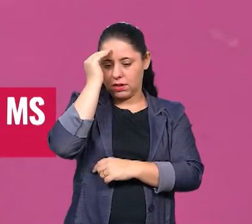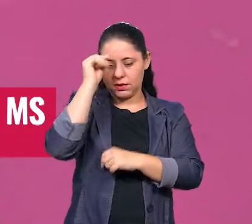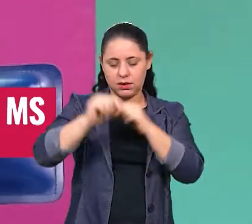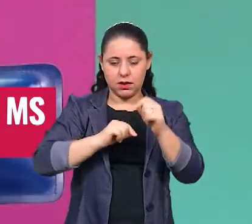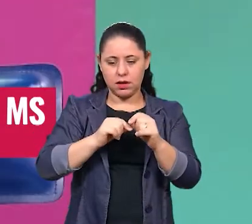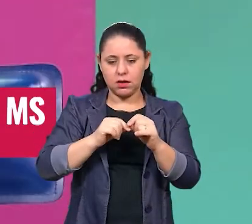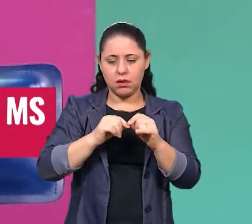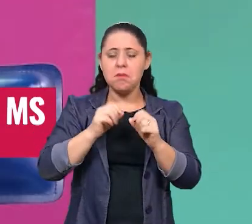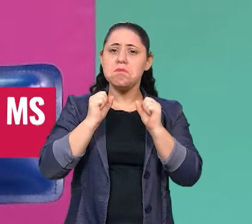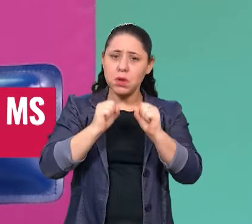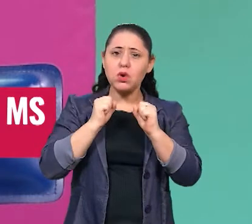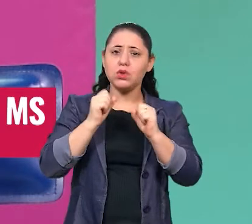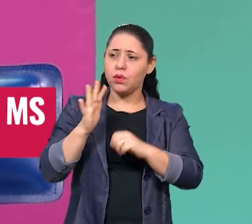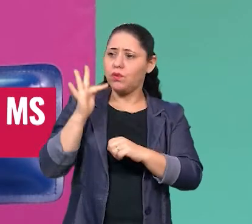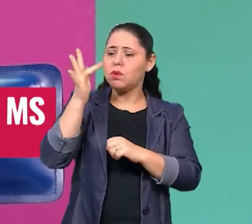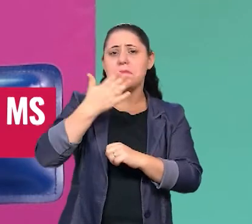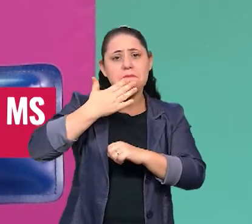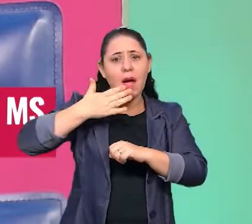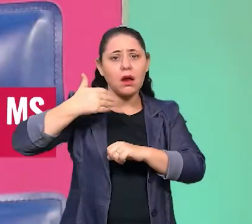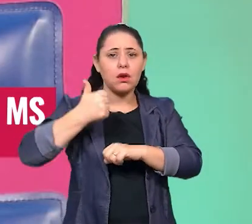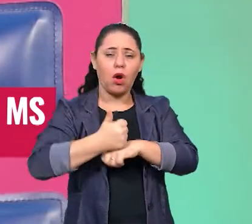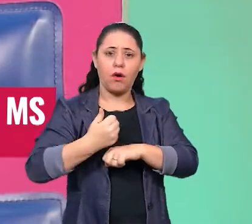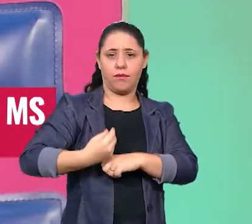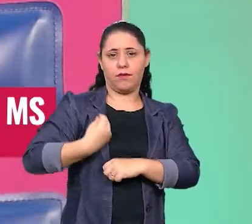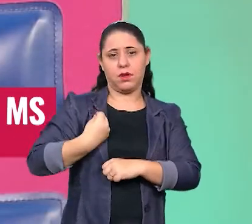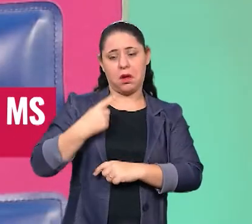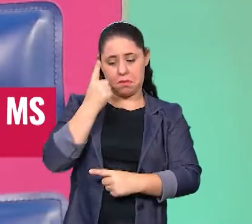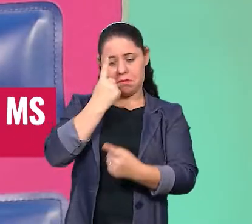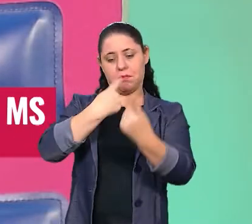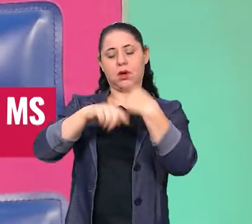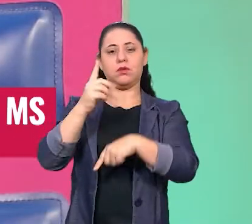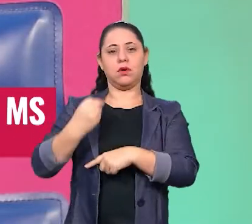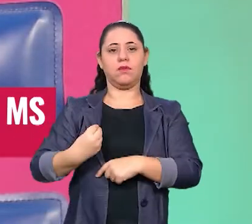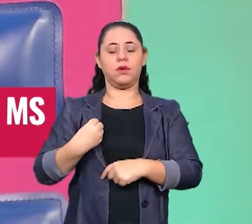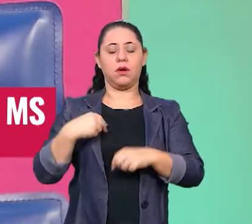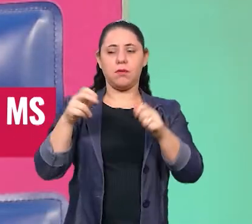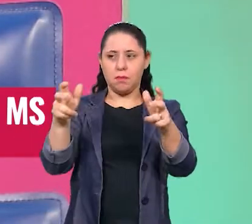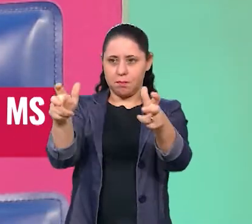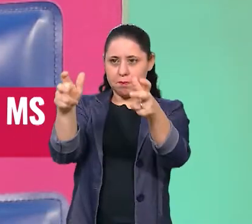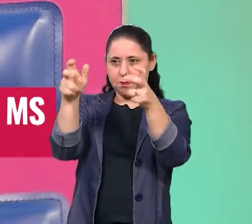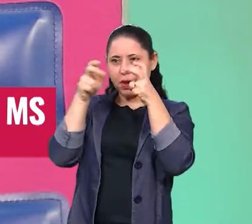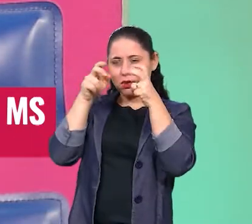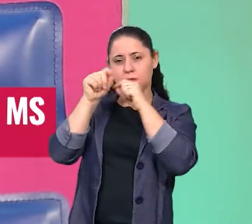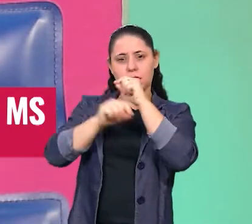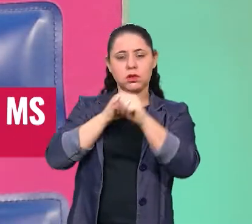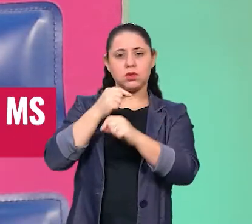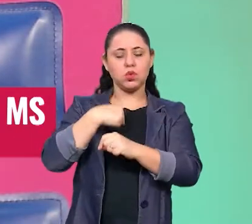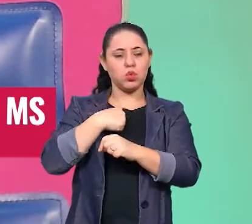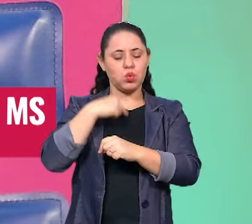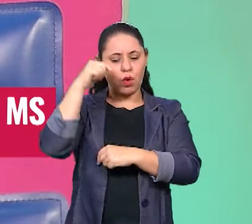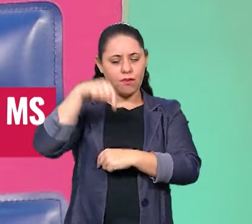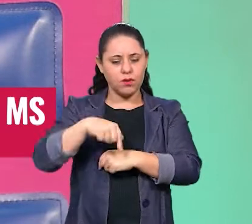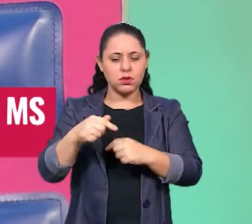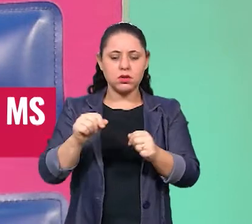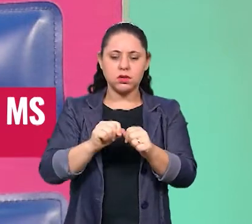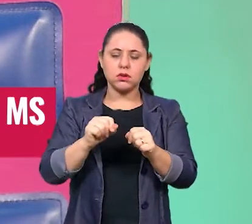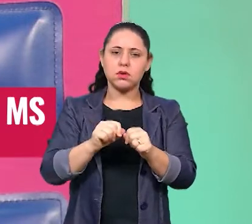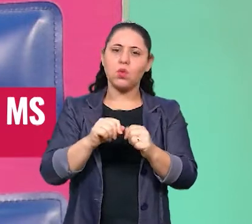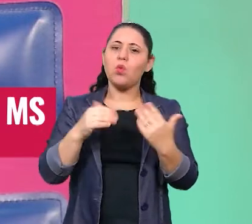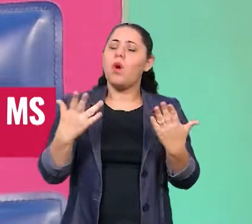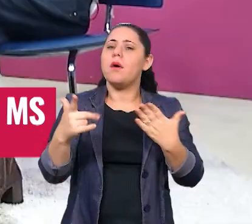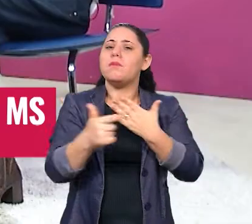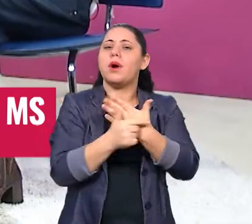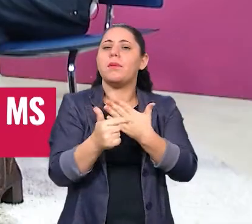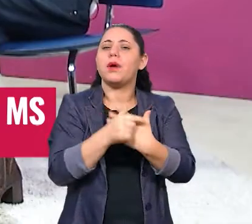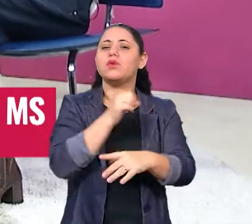realizar, né? Ele é capaz de perceber quem eu sou, o que é que eu estou fazendo e qual é o meu papel aqui na